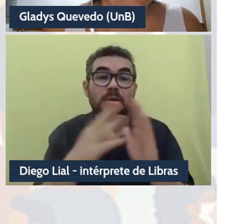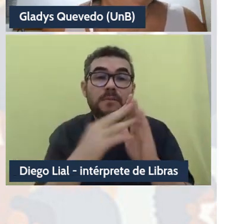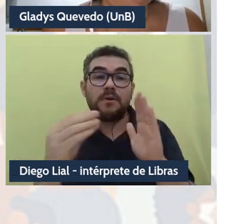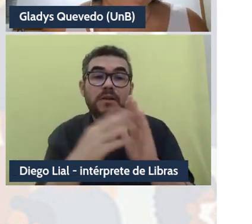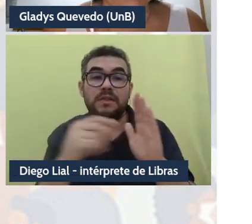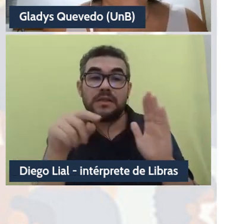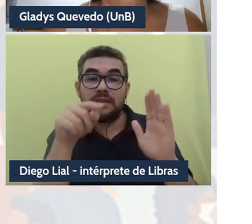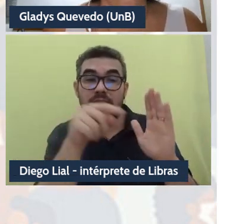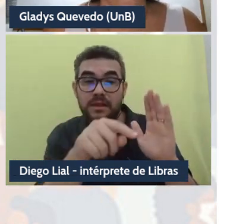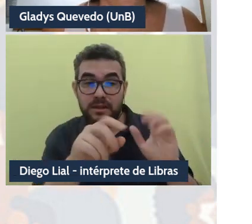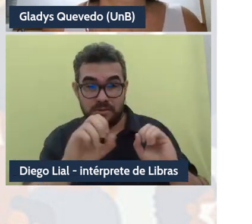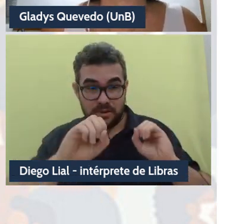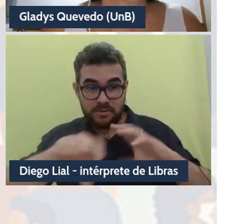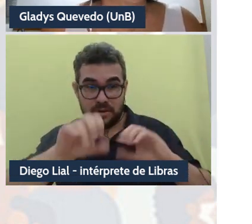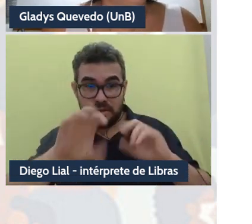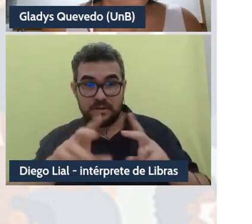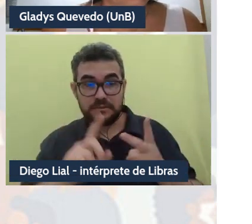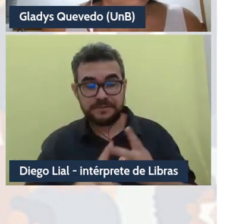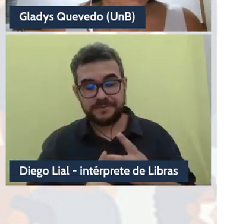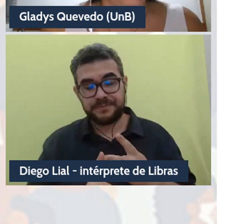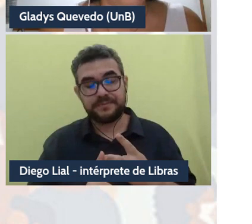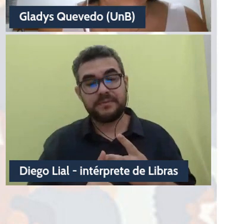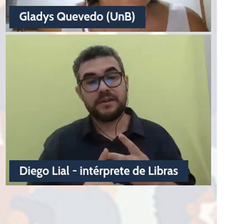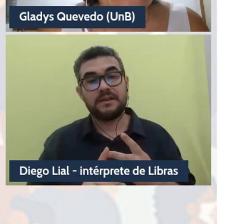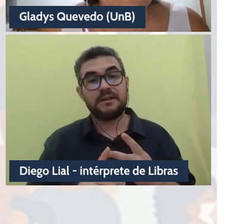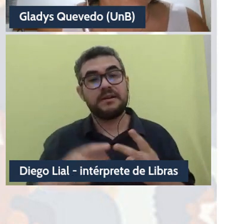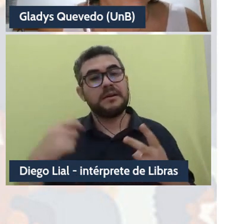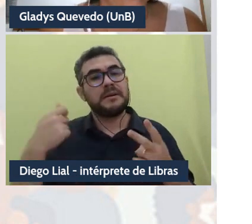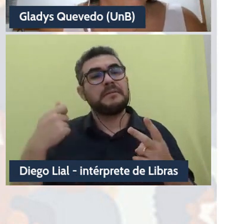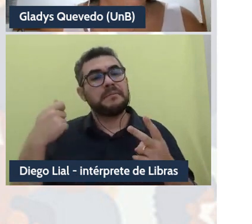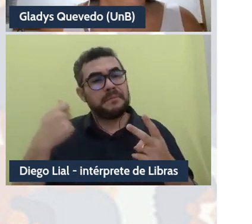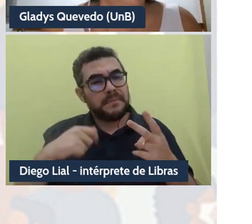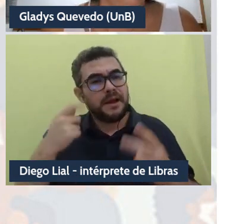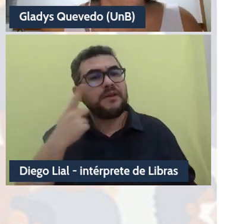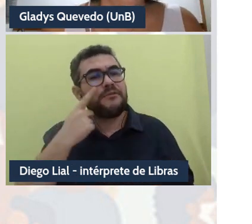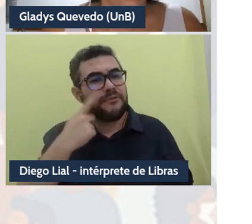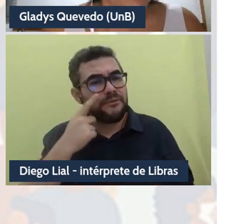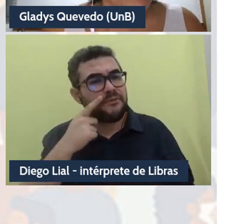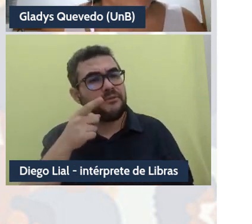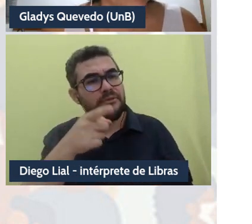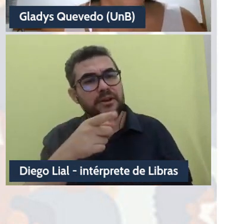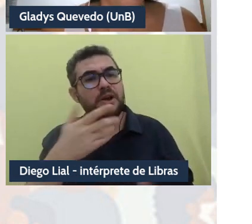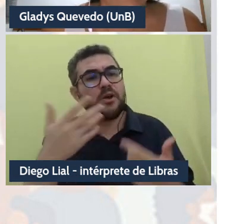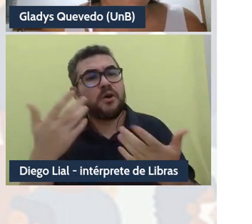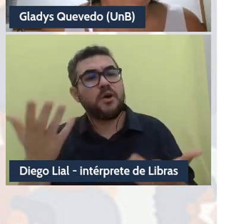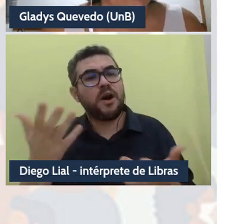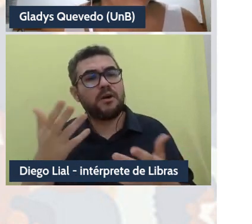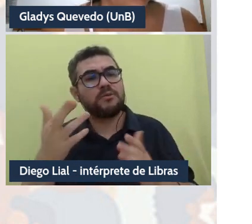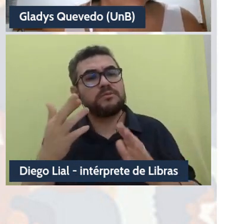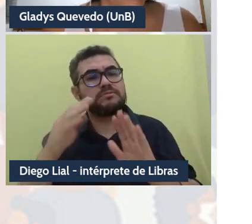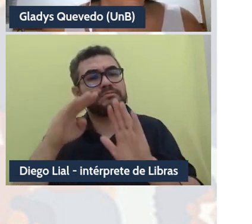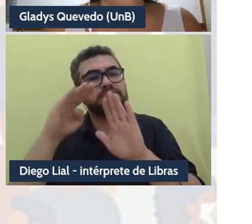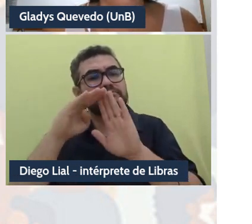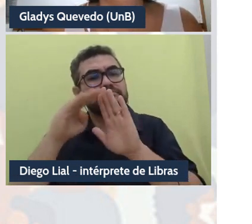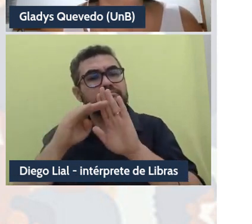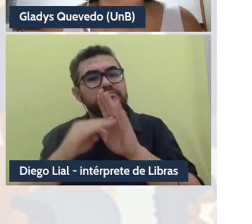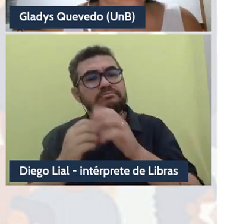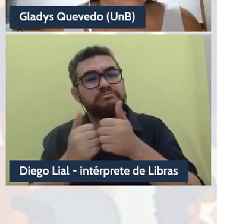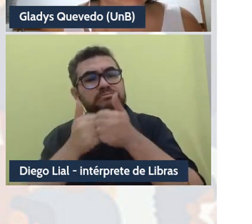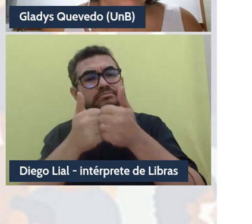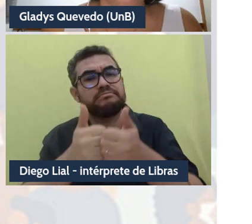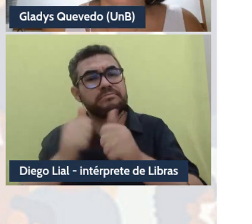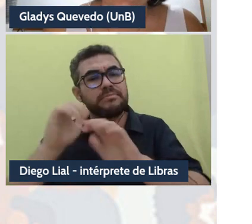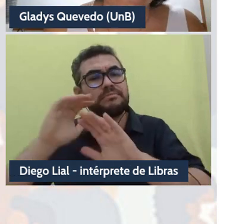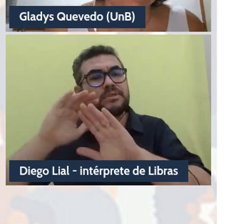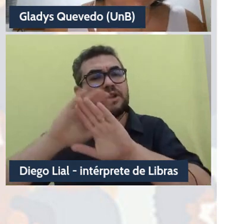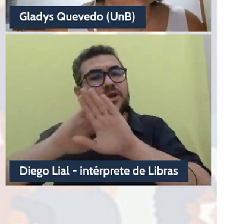avaliação privilegia. Você precisa ver a agenda ideológica, cultural, né, social